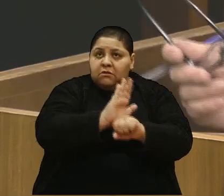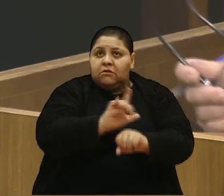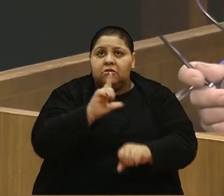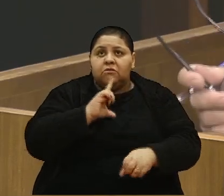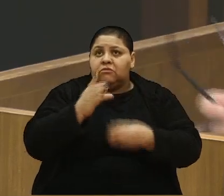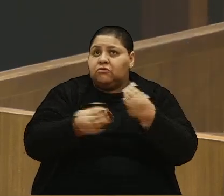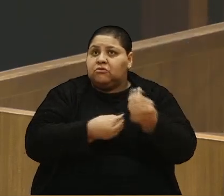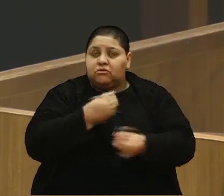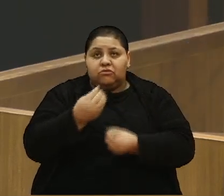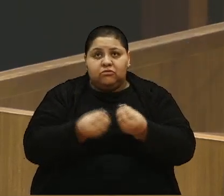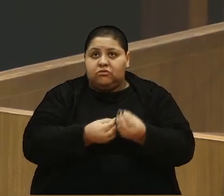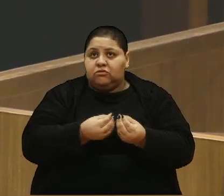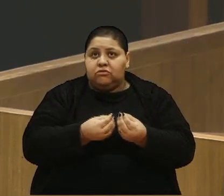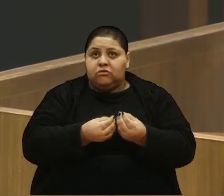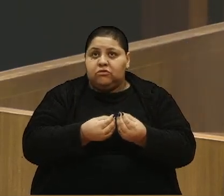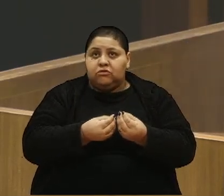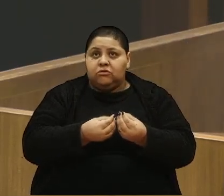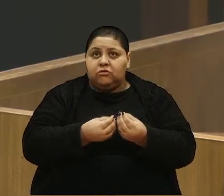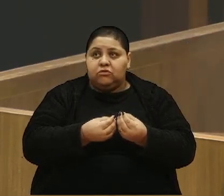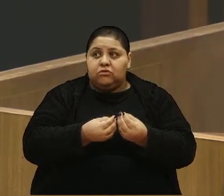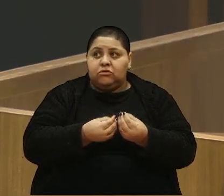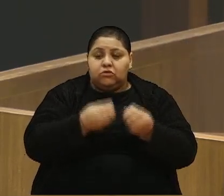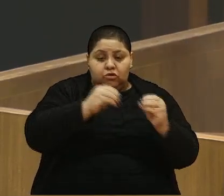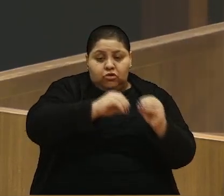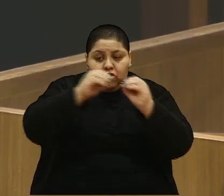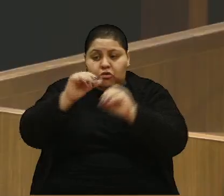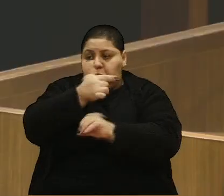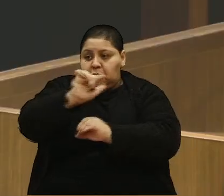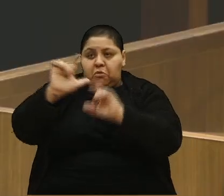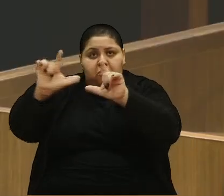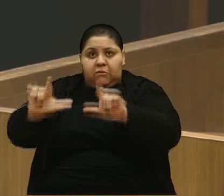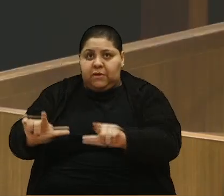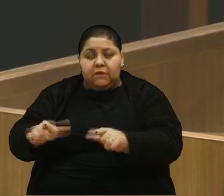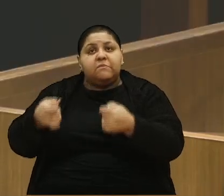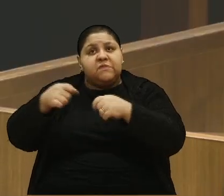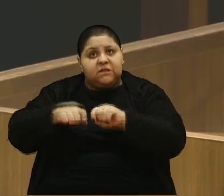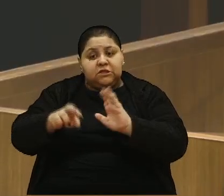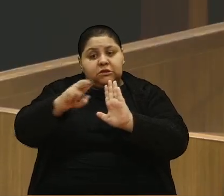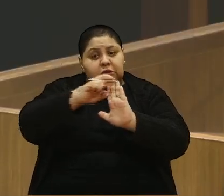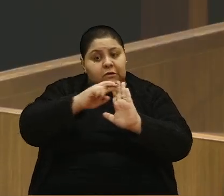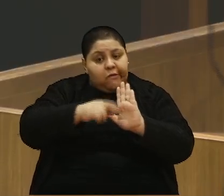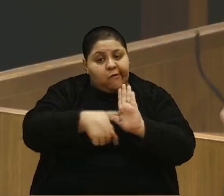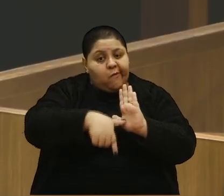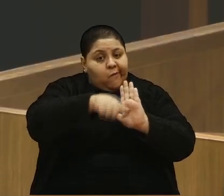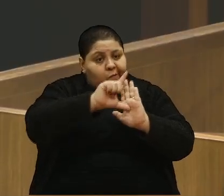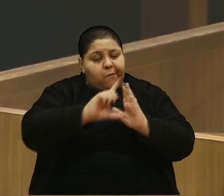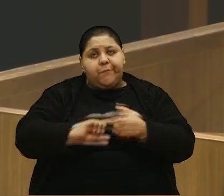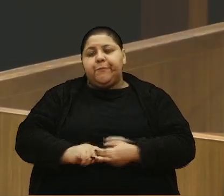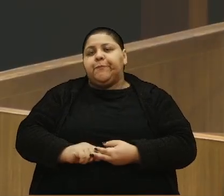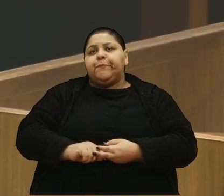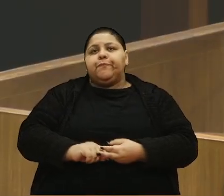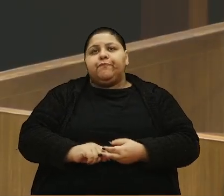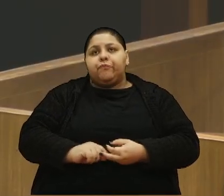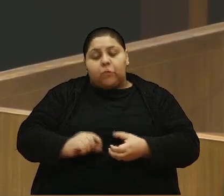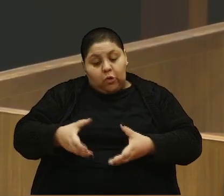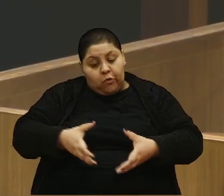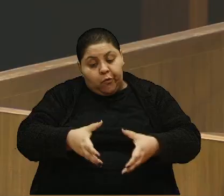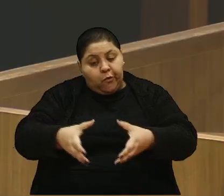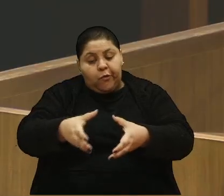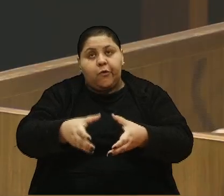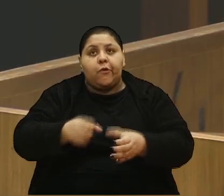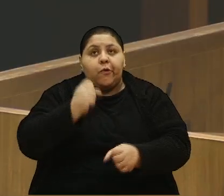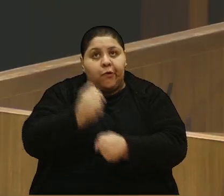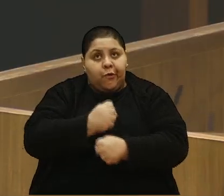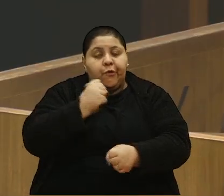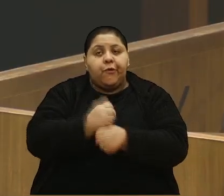como recolocá-las em outros locais. O saneamento deverá ser uma das obras